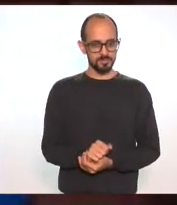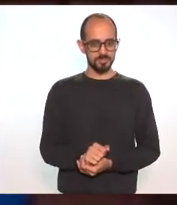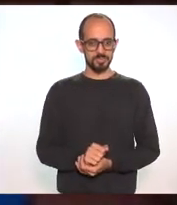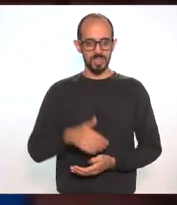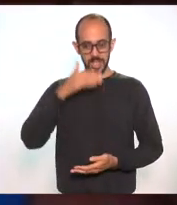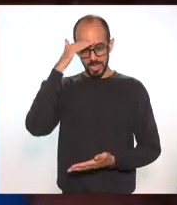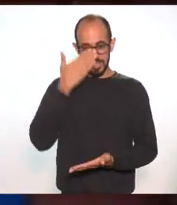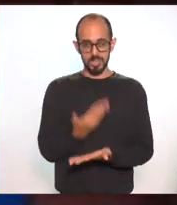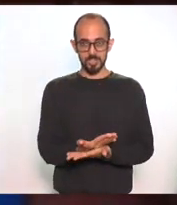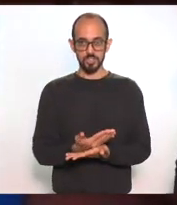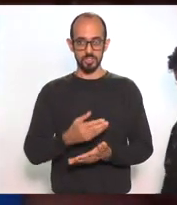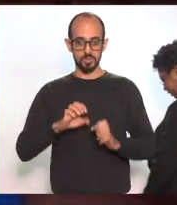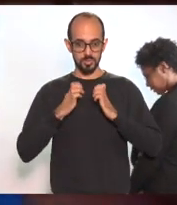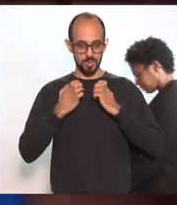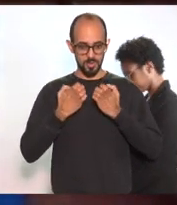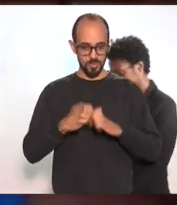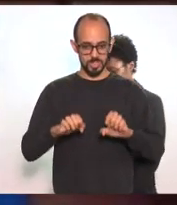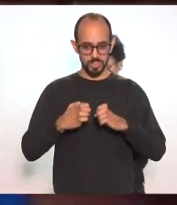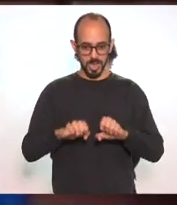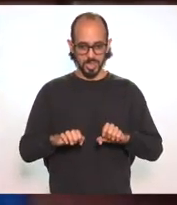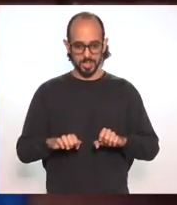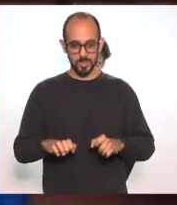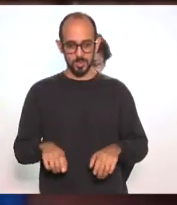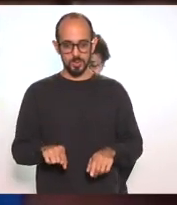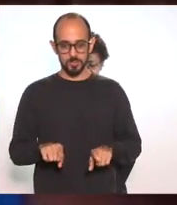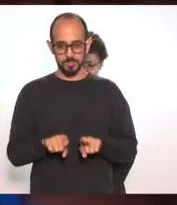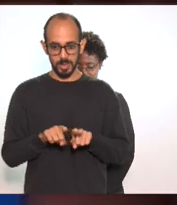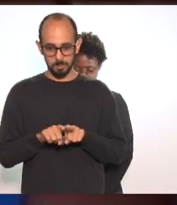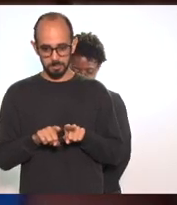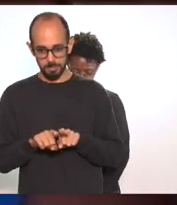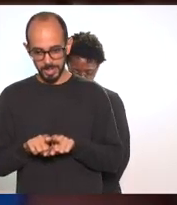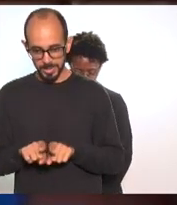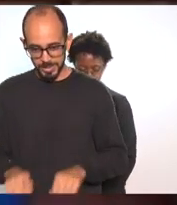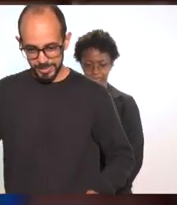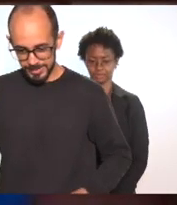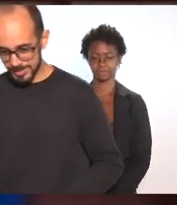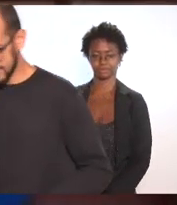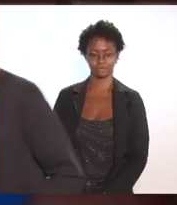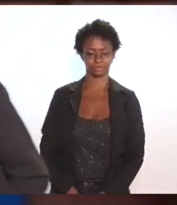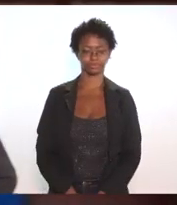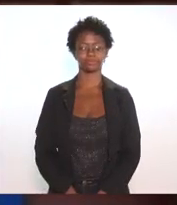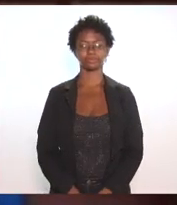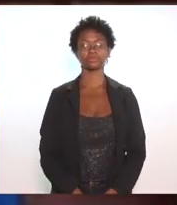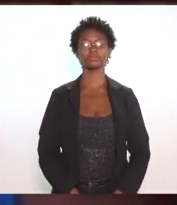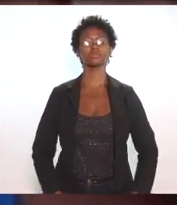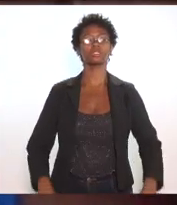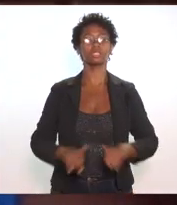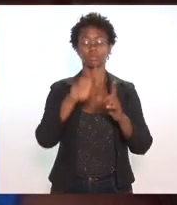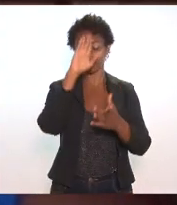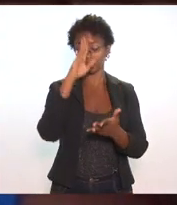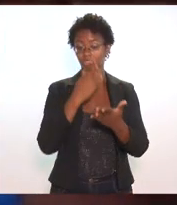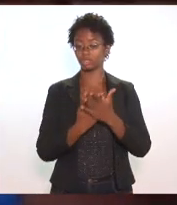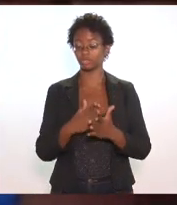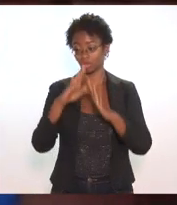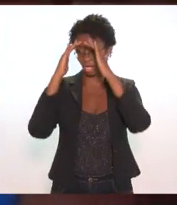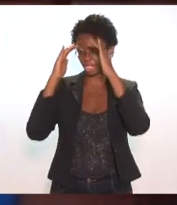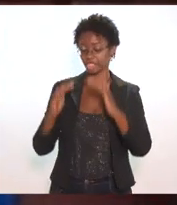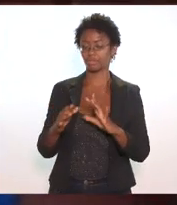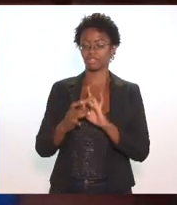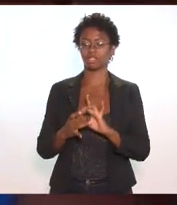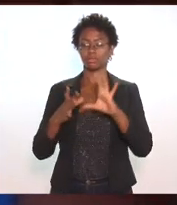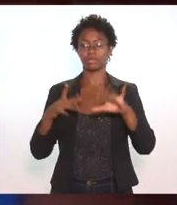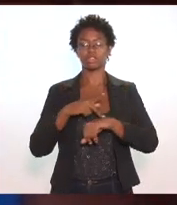crendo no Evangelho e crendo também no respeito à liberdade que o nosso